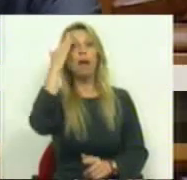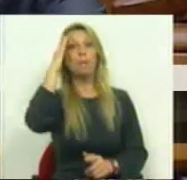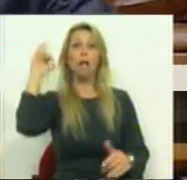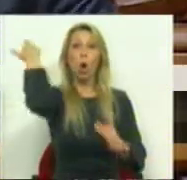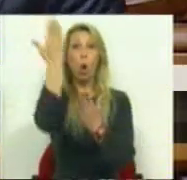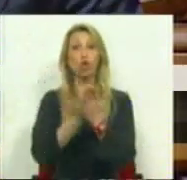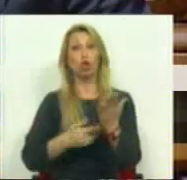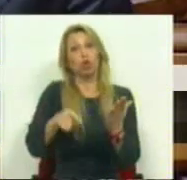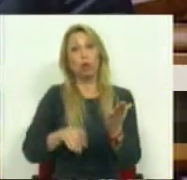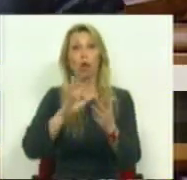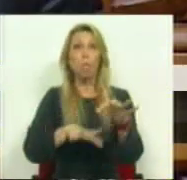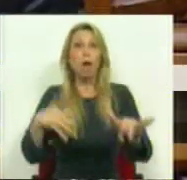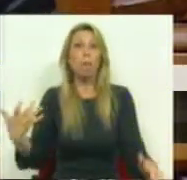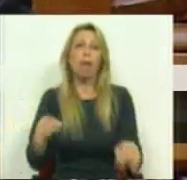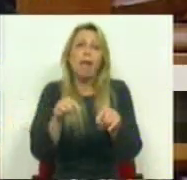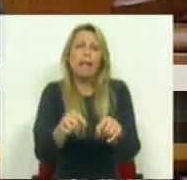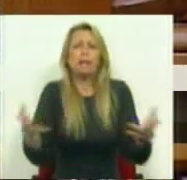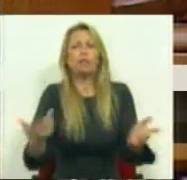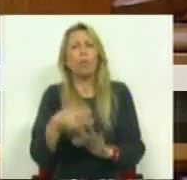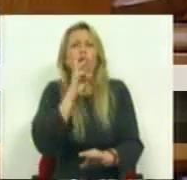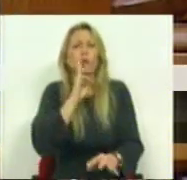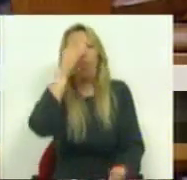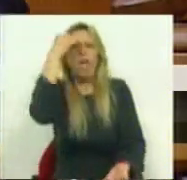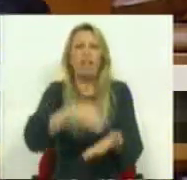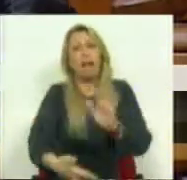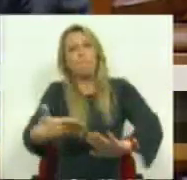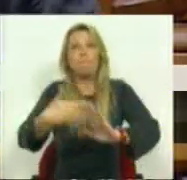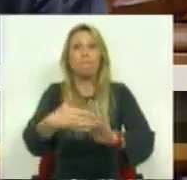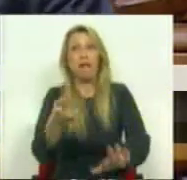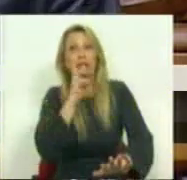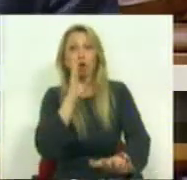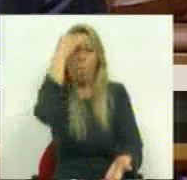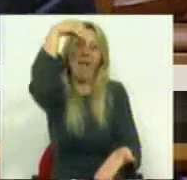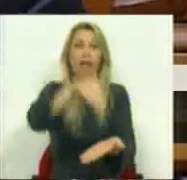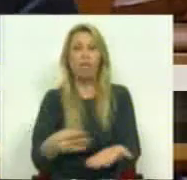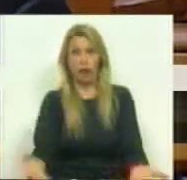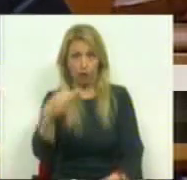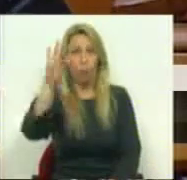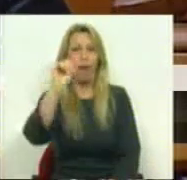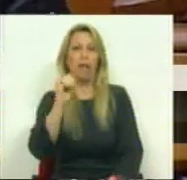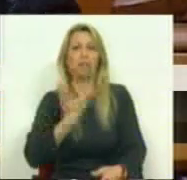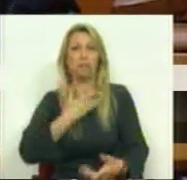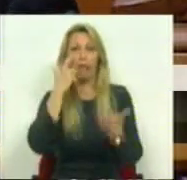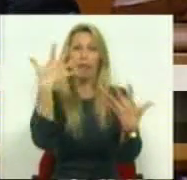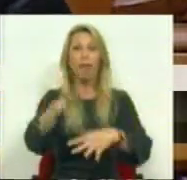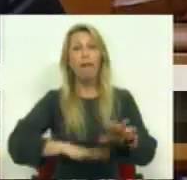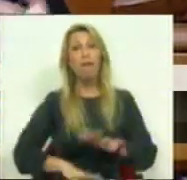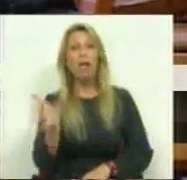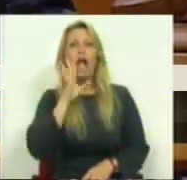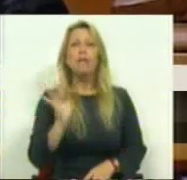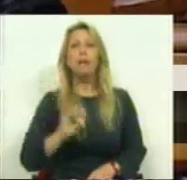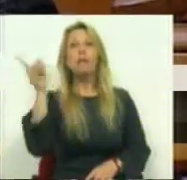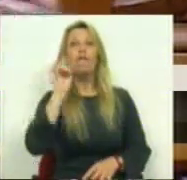Parlamento. Isso foi uma desculpa inventada à pressa por parte do PSD para tentar desvalorizar